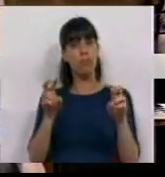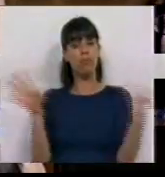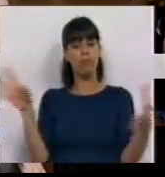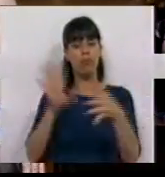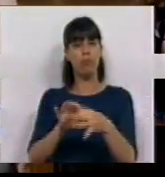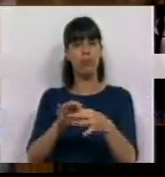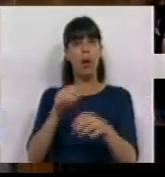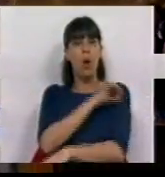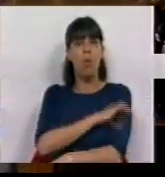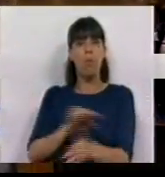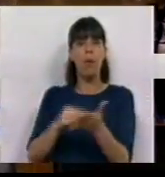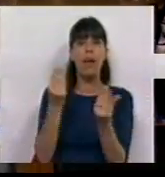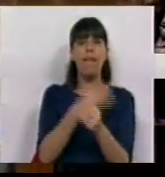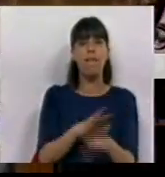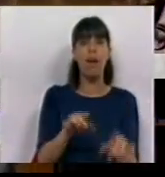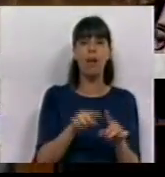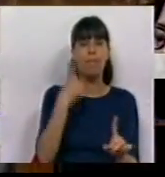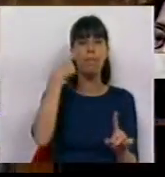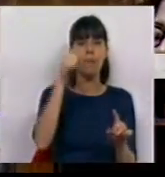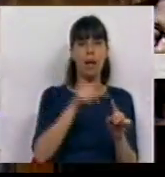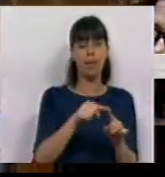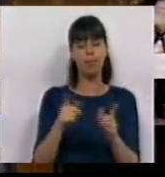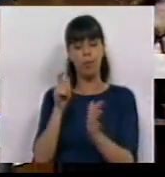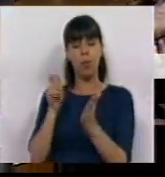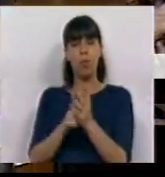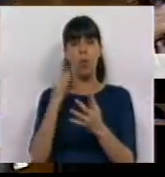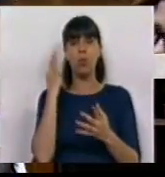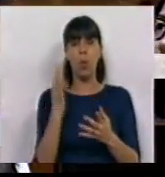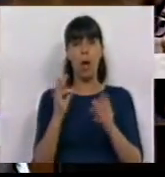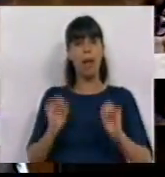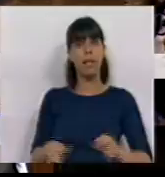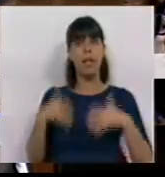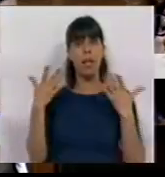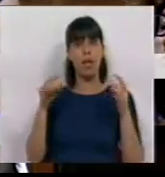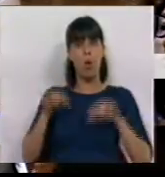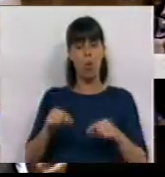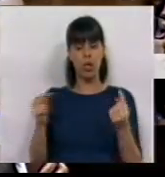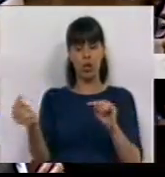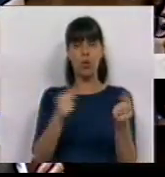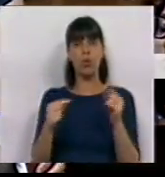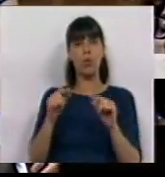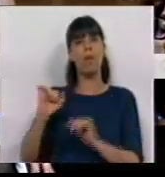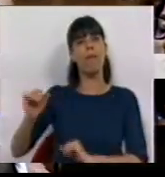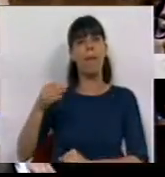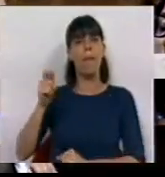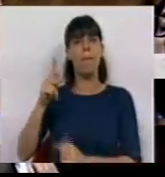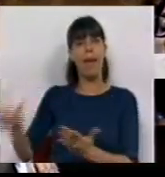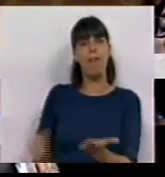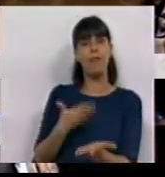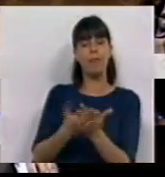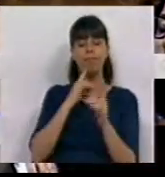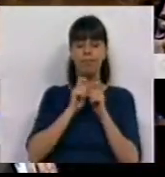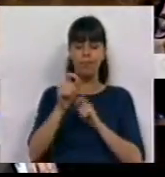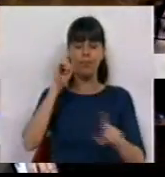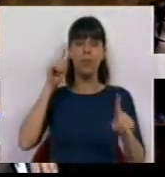no que diz respeito à pobreza infantil. E o ponto 4 da iniciativa hoje em discussão da autoria do PEV